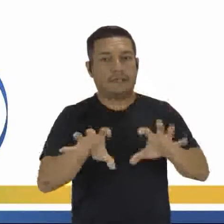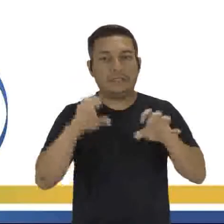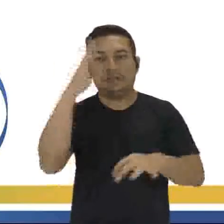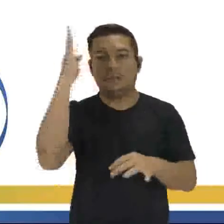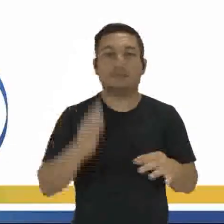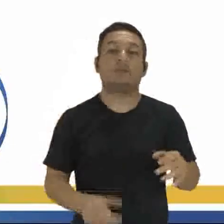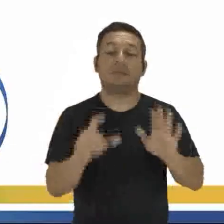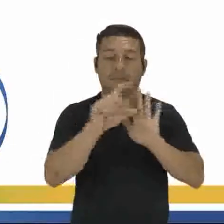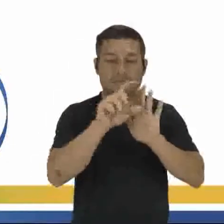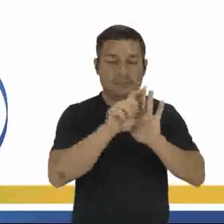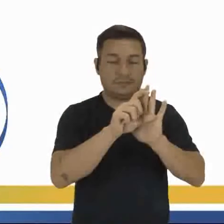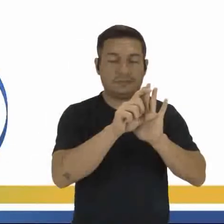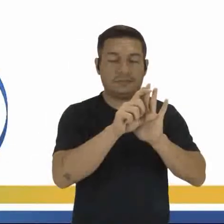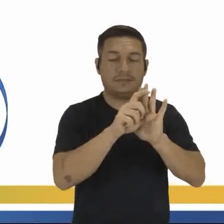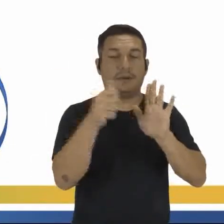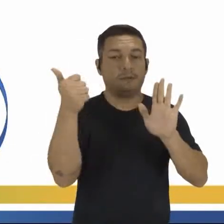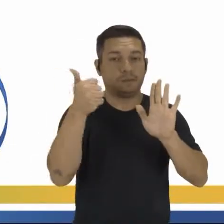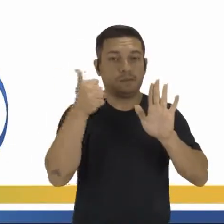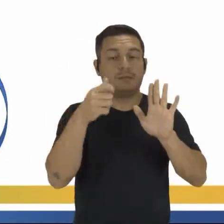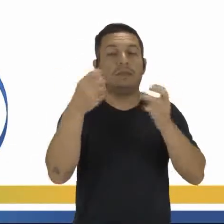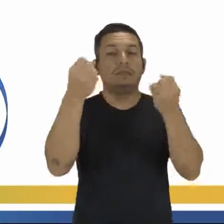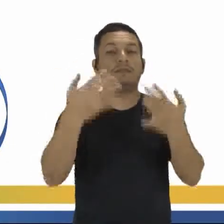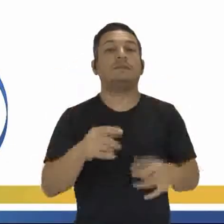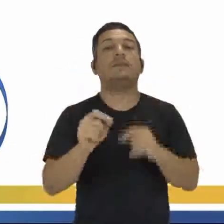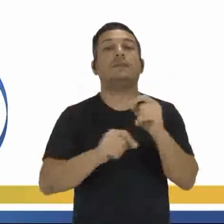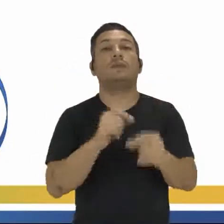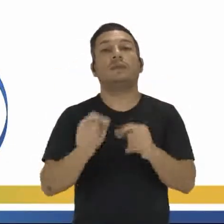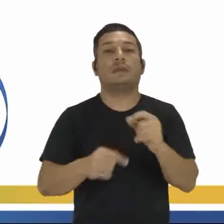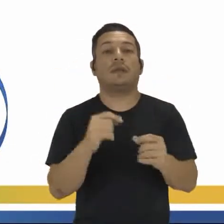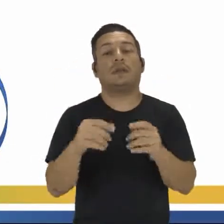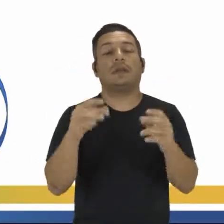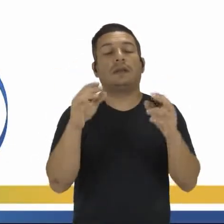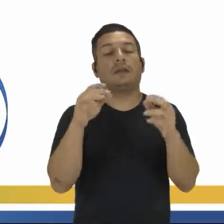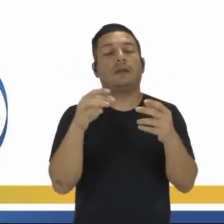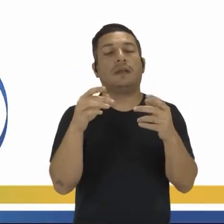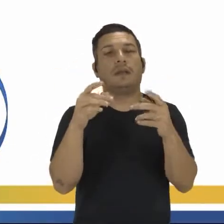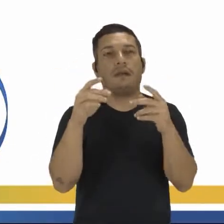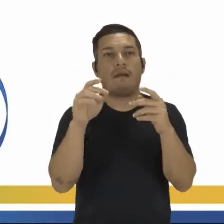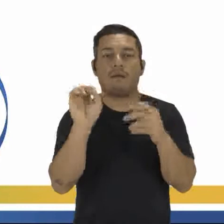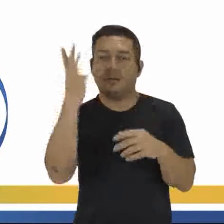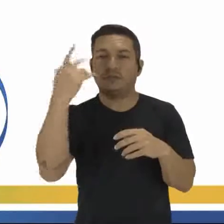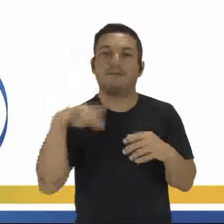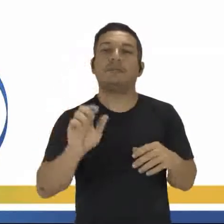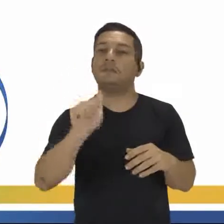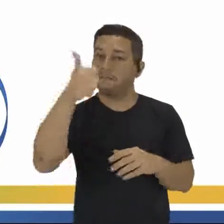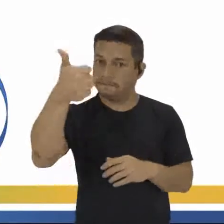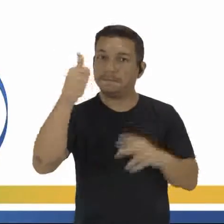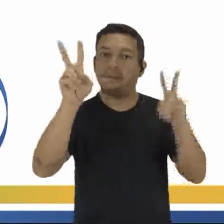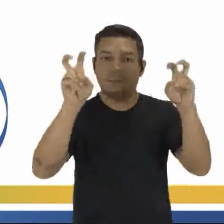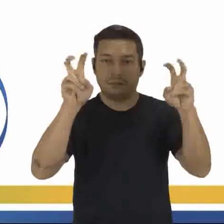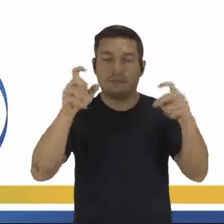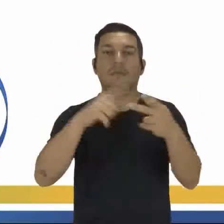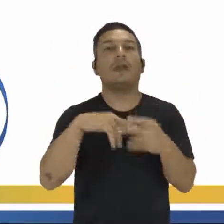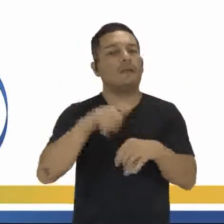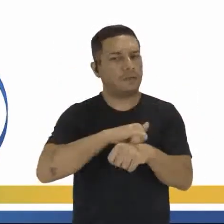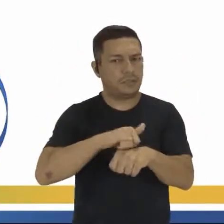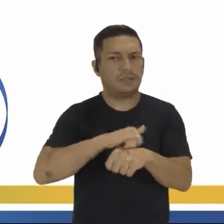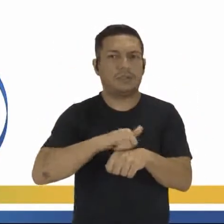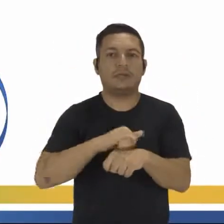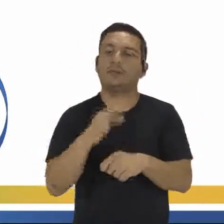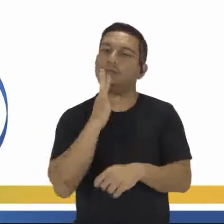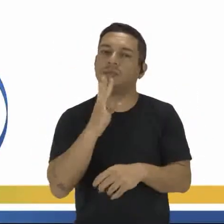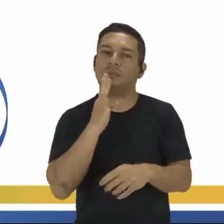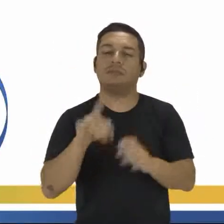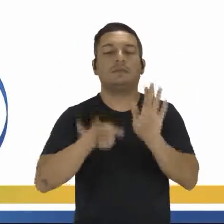primeiro parágrafo traz aspectos favoráveis a esse tema. Essa é uma estratégia comum, muito conhecida nos